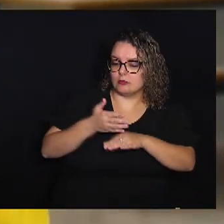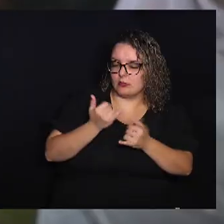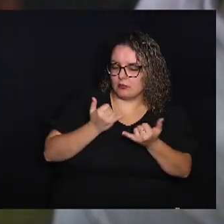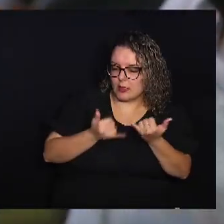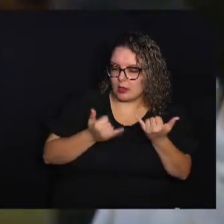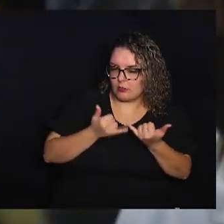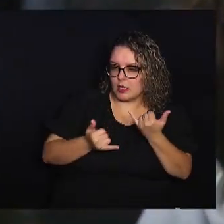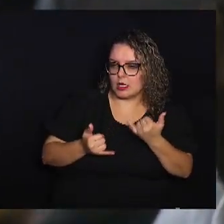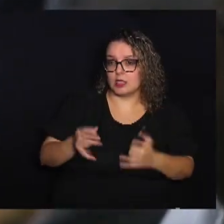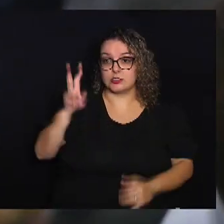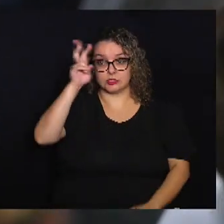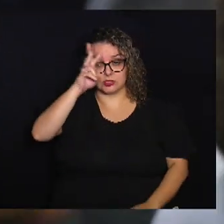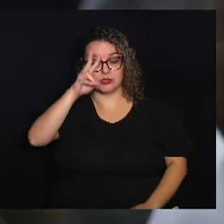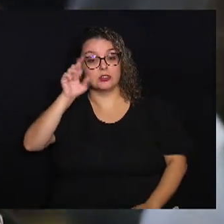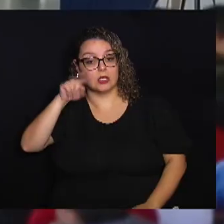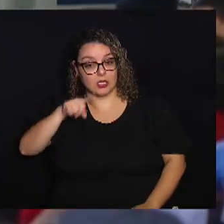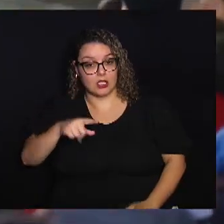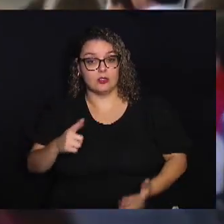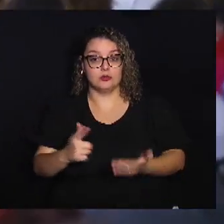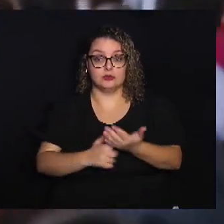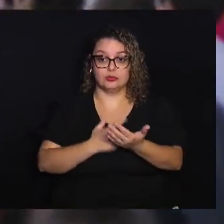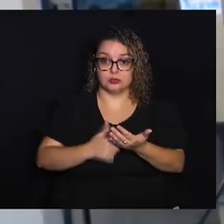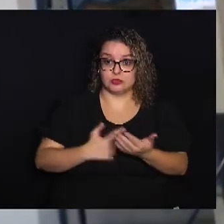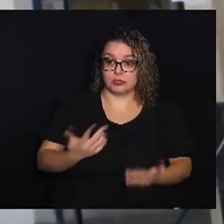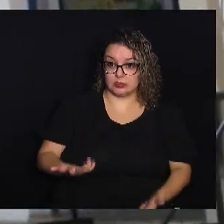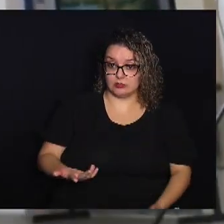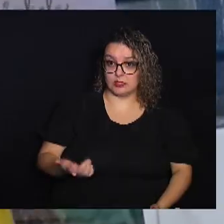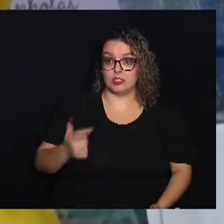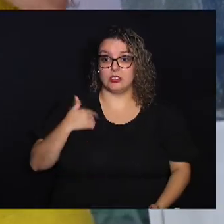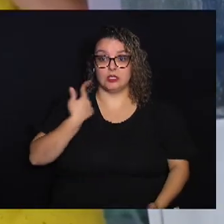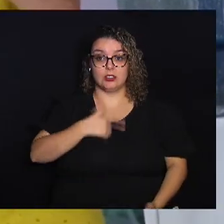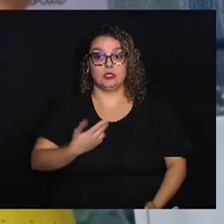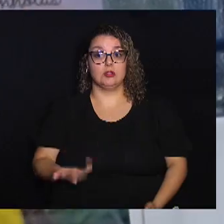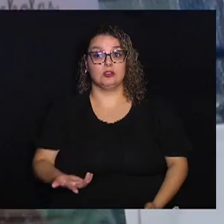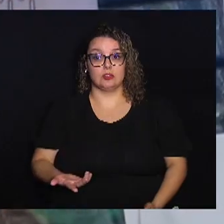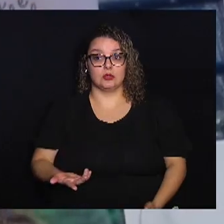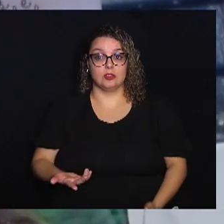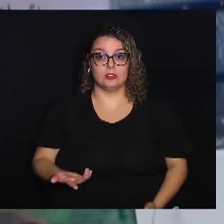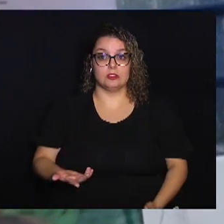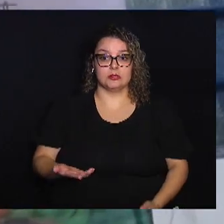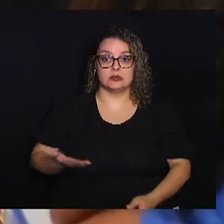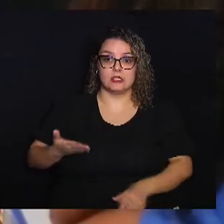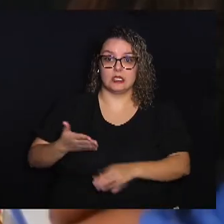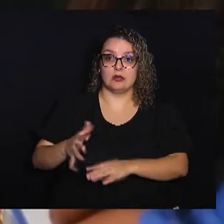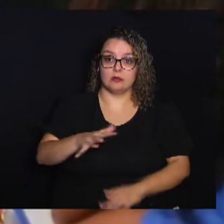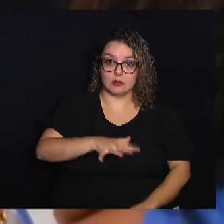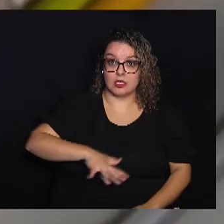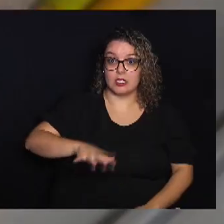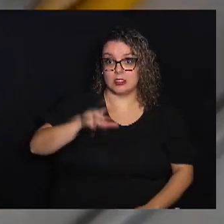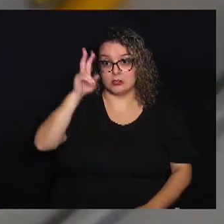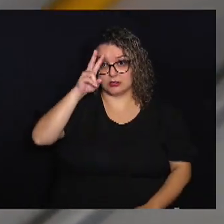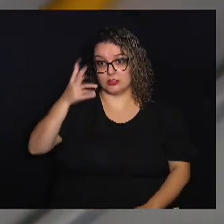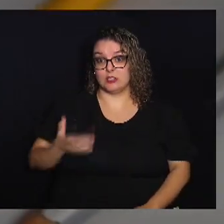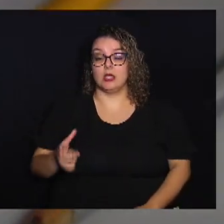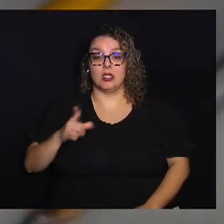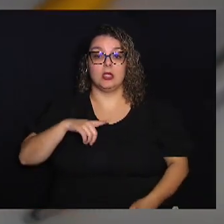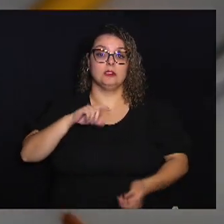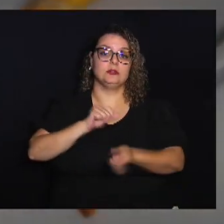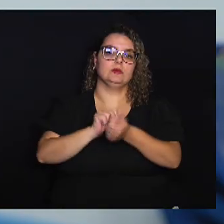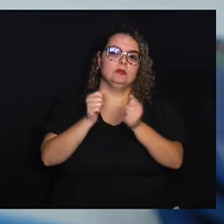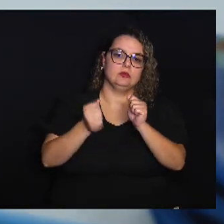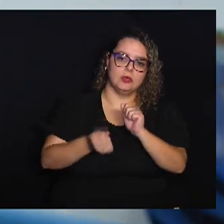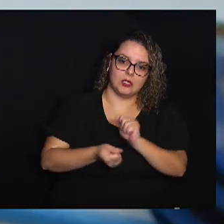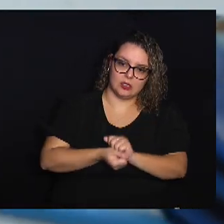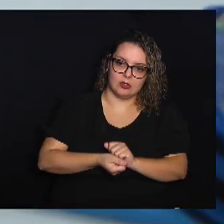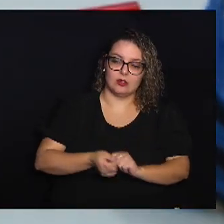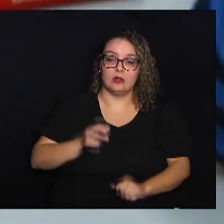fazer a contação de história do livro. E aí a gente, então, leva para a cena essas histórias. E aí tem uma adaptação, a gente vai